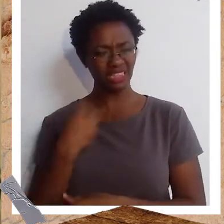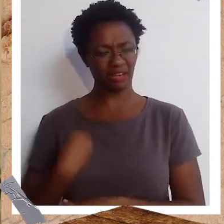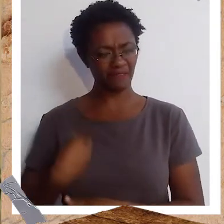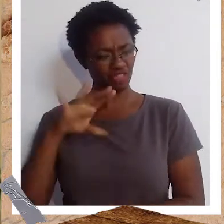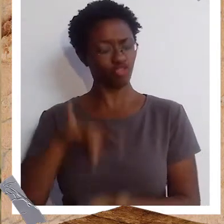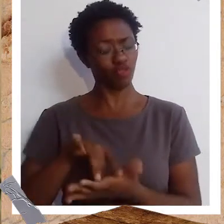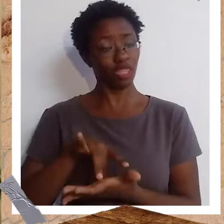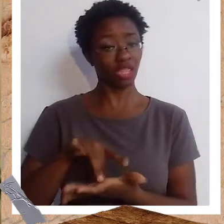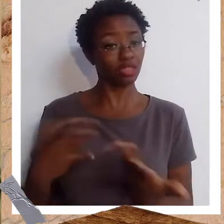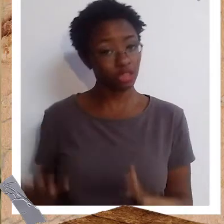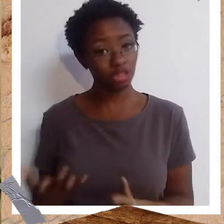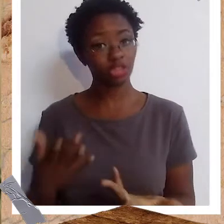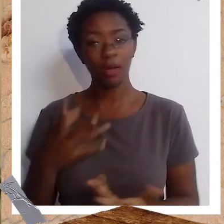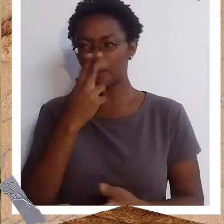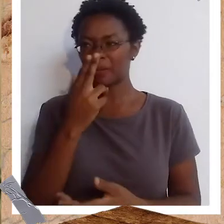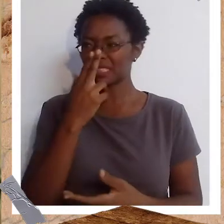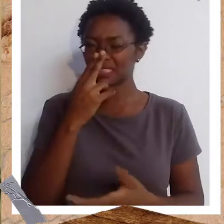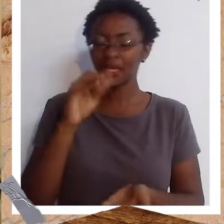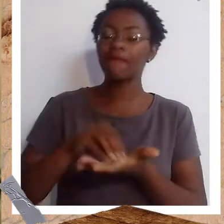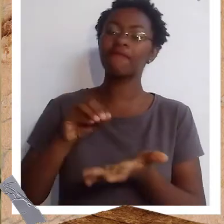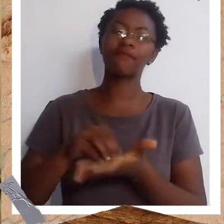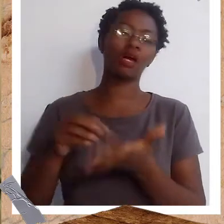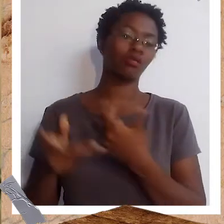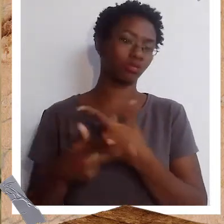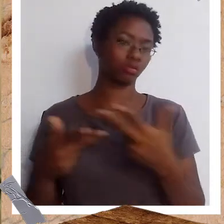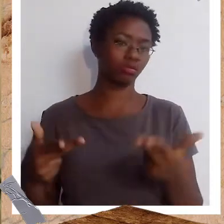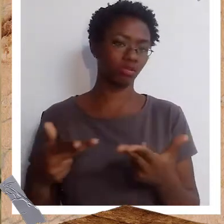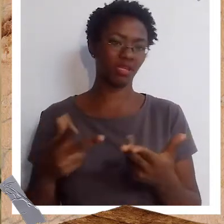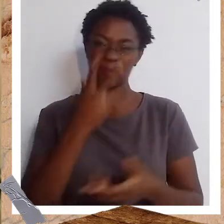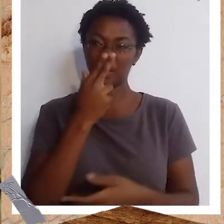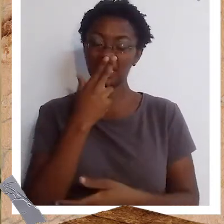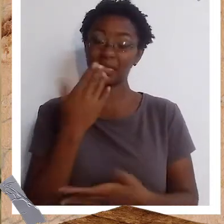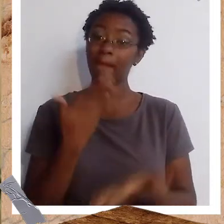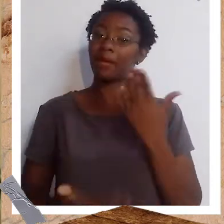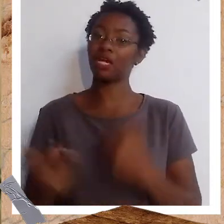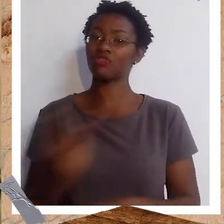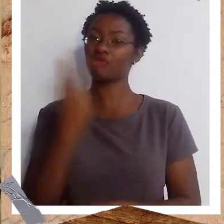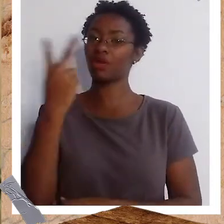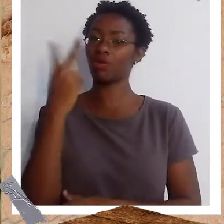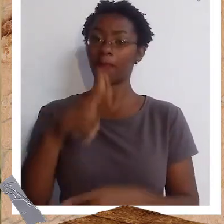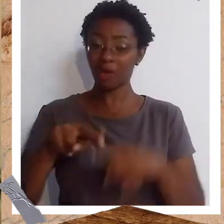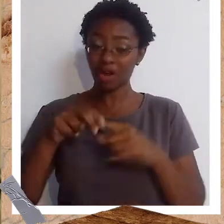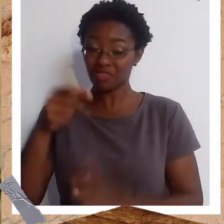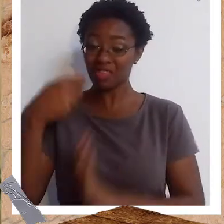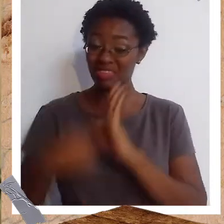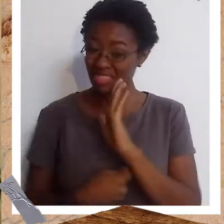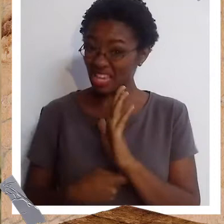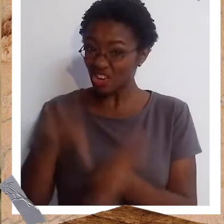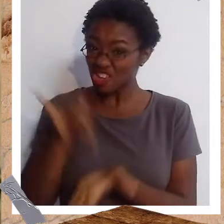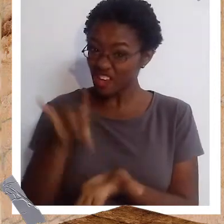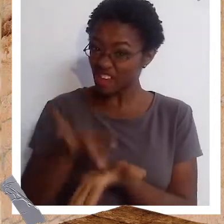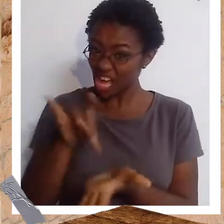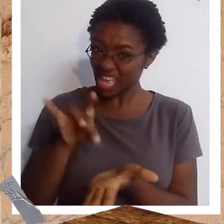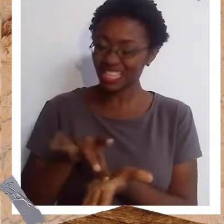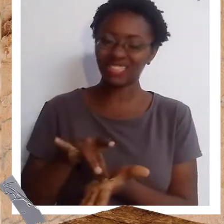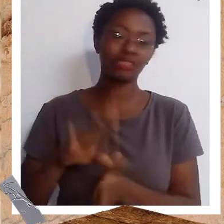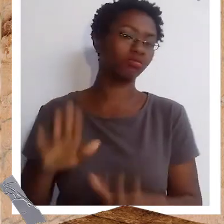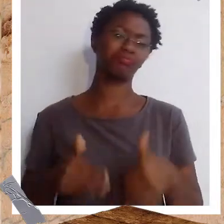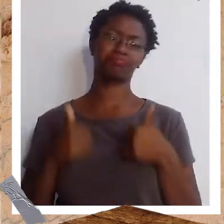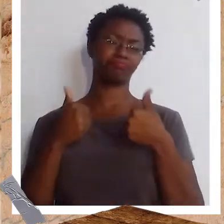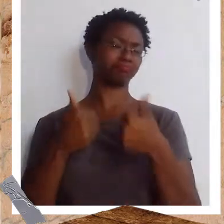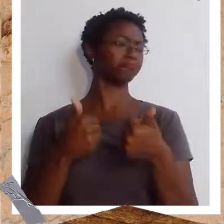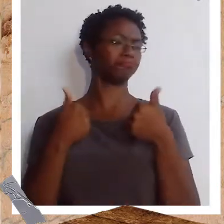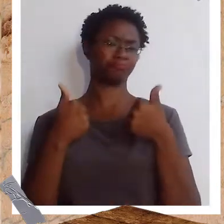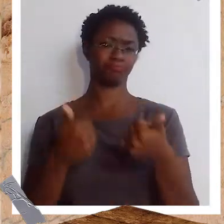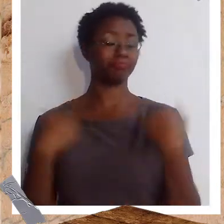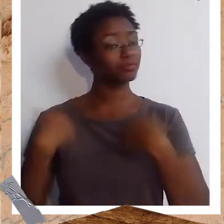nossa surpresa, é um abismo que desvaloriza a autora, porque o texto original é muito melhor. Então, é por isso que é